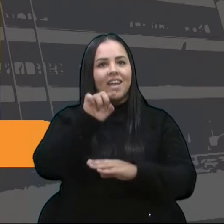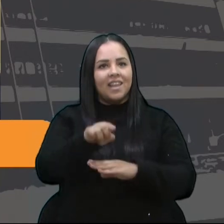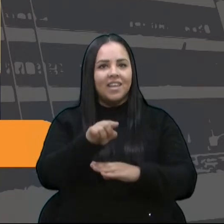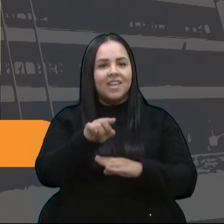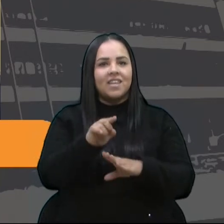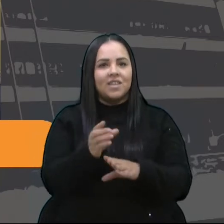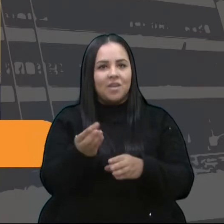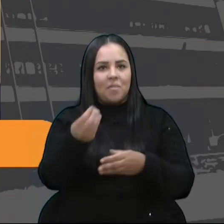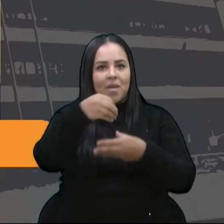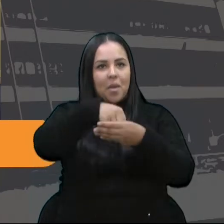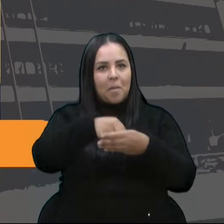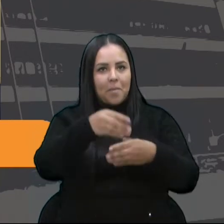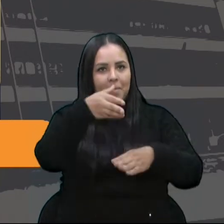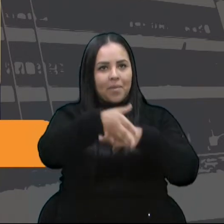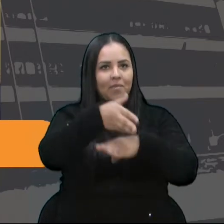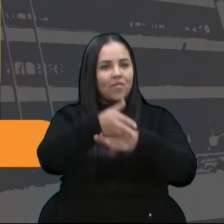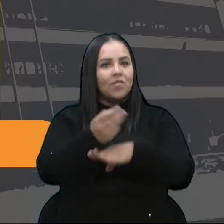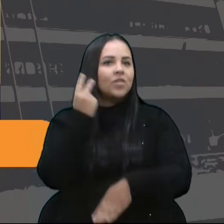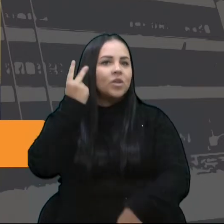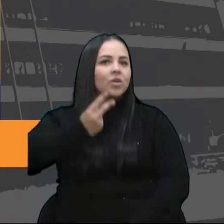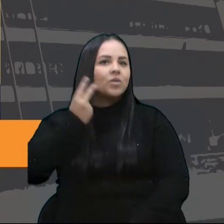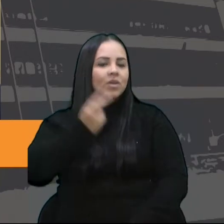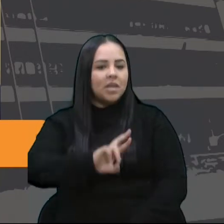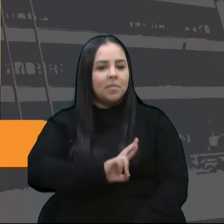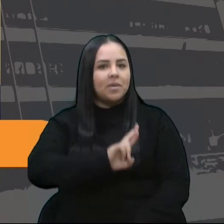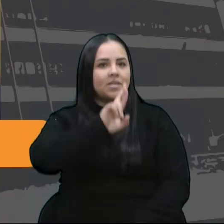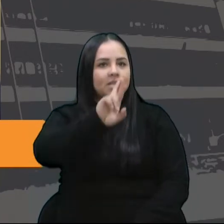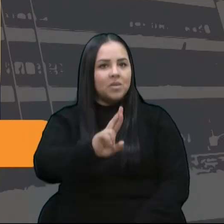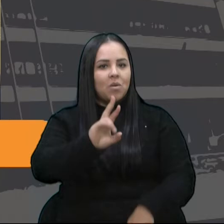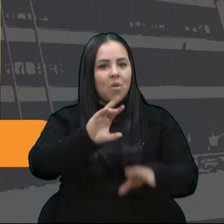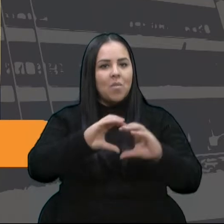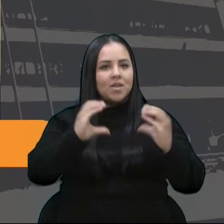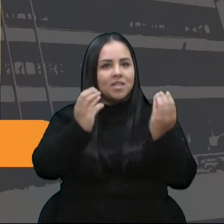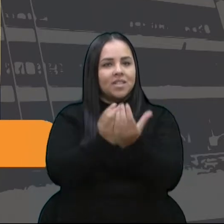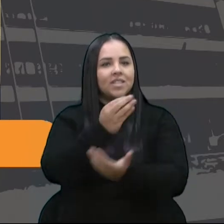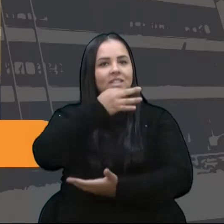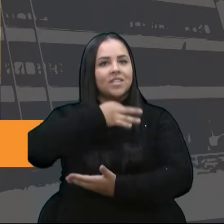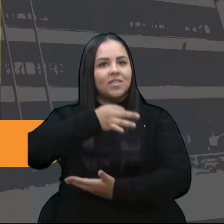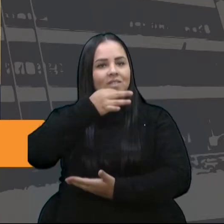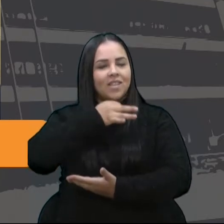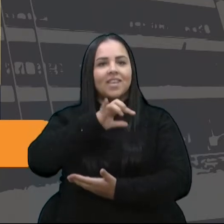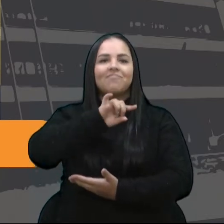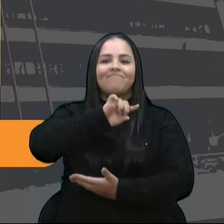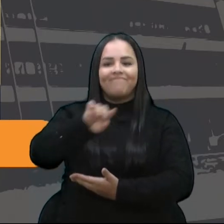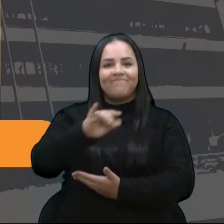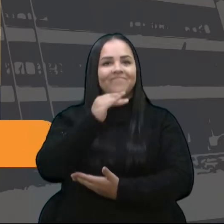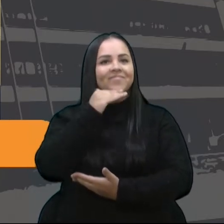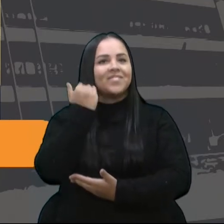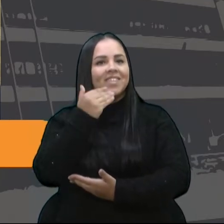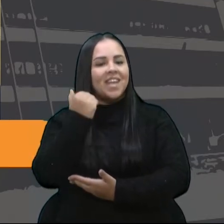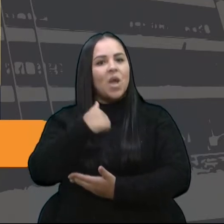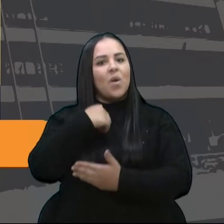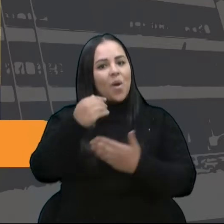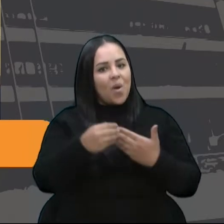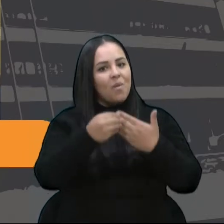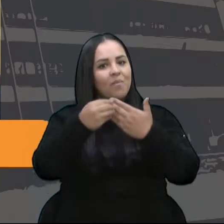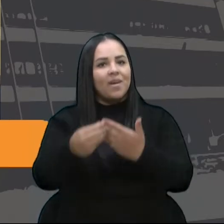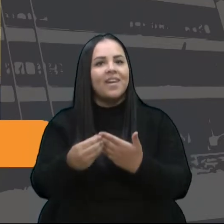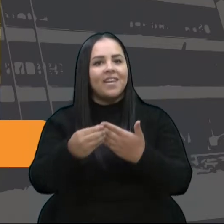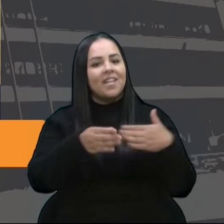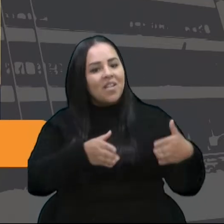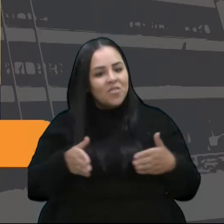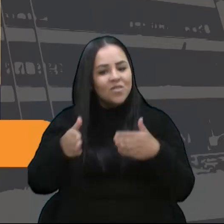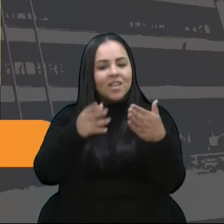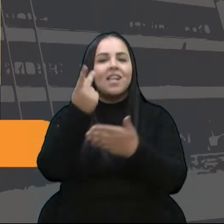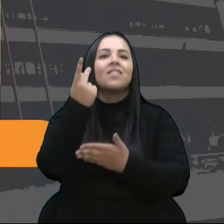núcleo, né, vereadores que representam a comunidade de Caxias do Sul, e realmente a Marisol, eu acompanhei a trajetória dela,